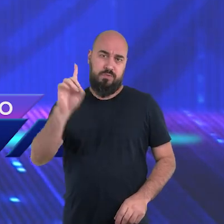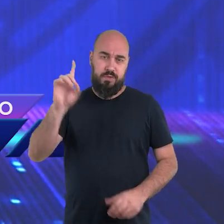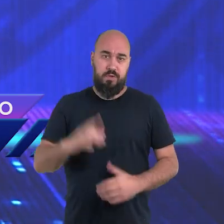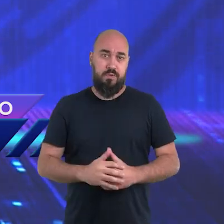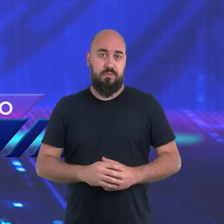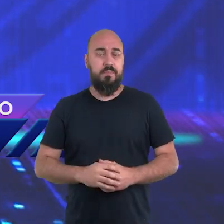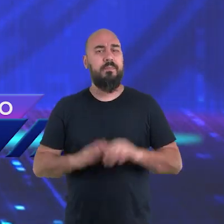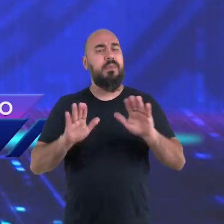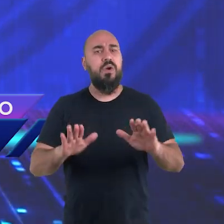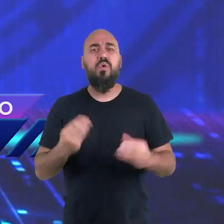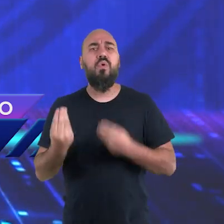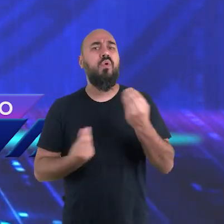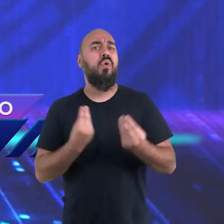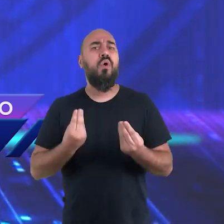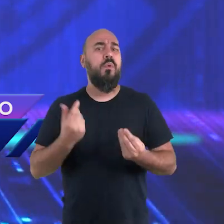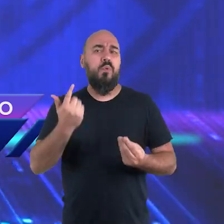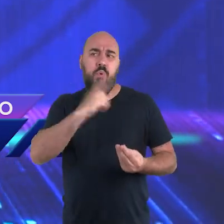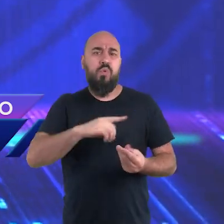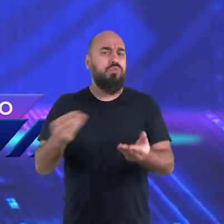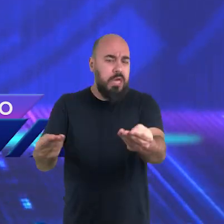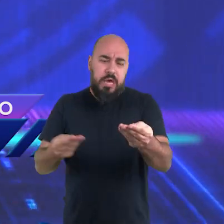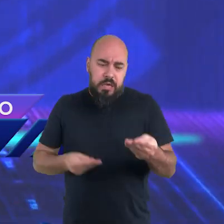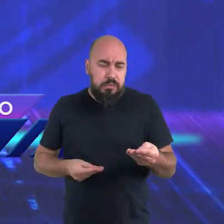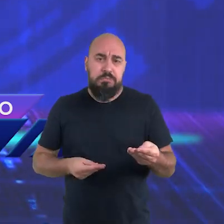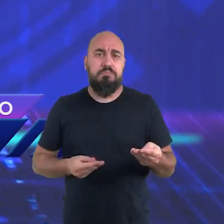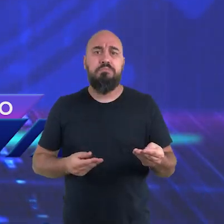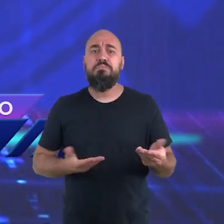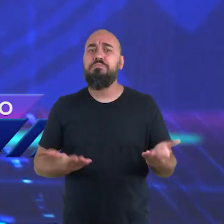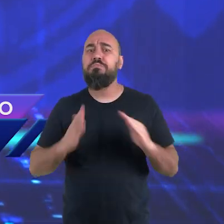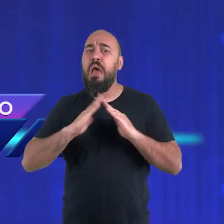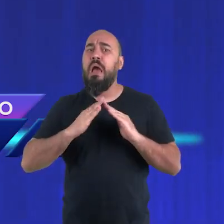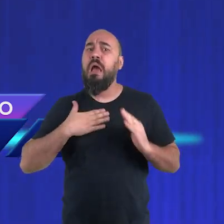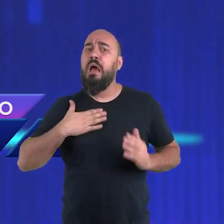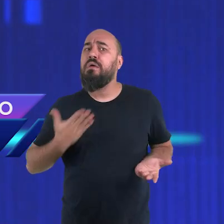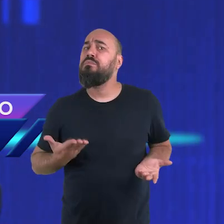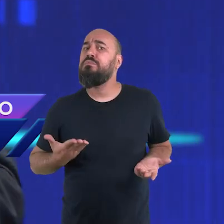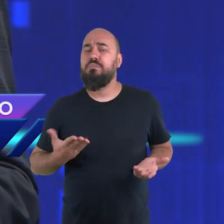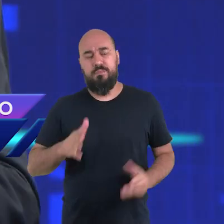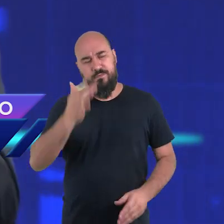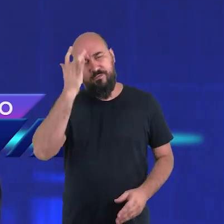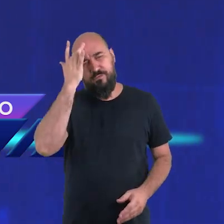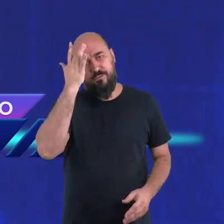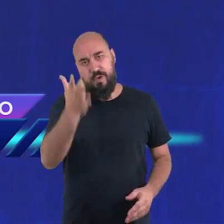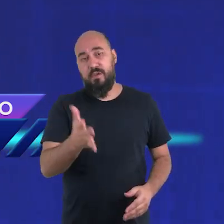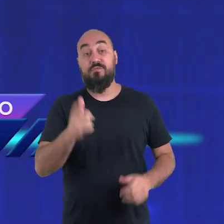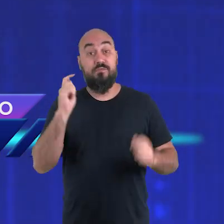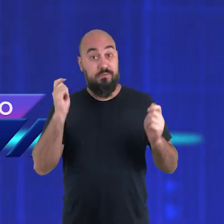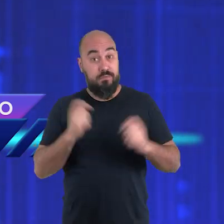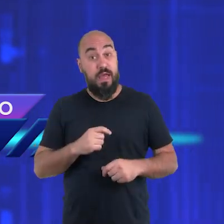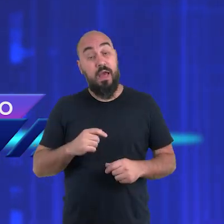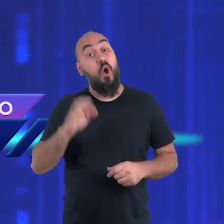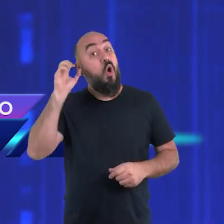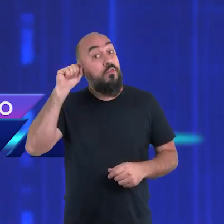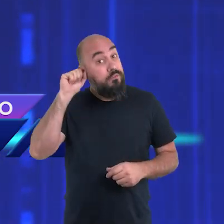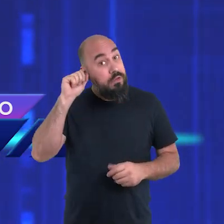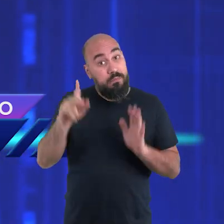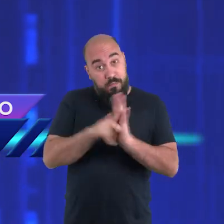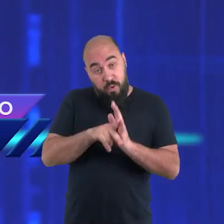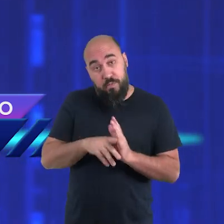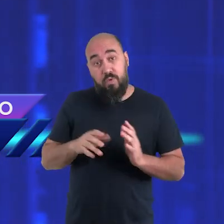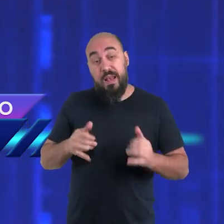para receber esse estudo bíblico aqui diretamente na sua casa? É fácil. Você pode ligar para nós no